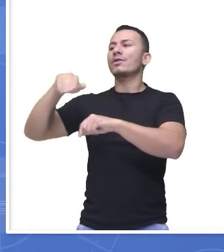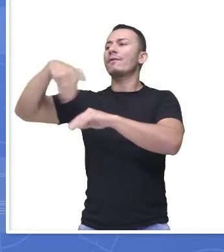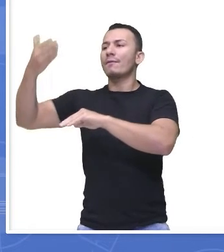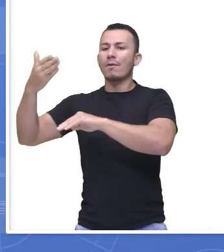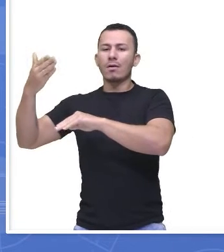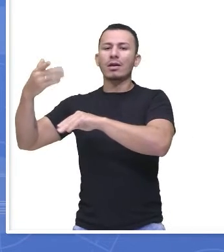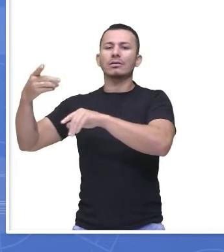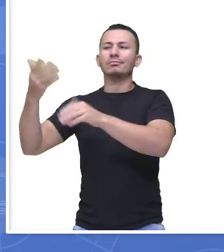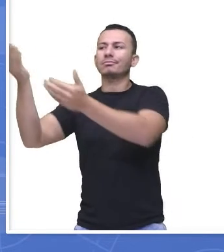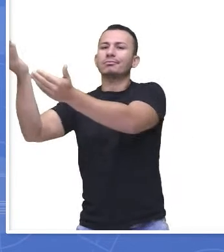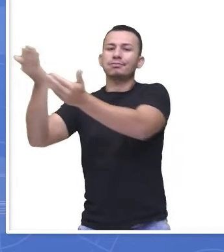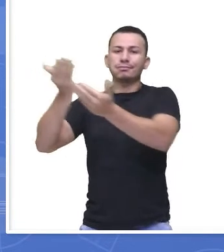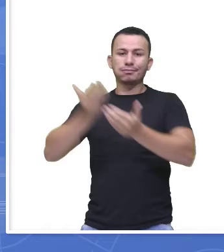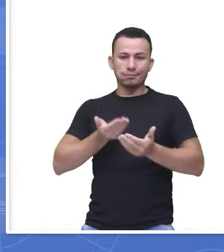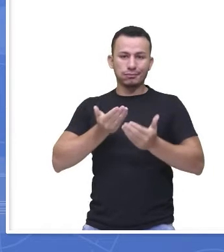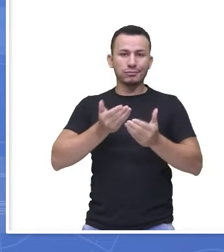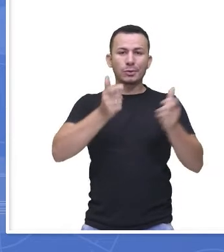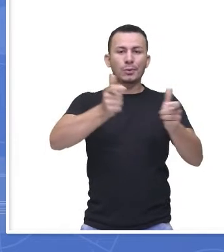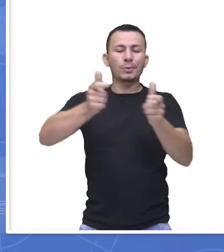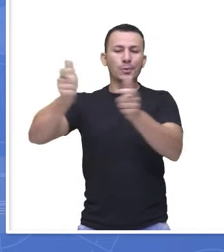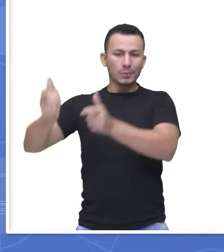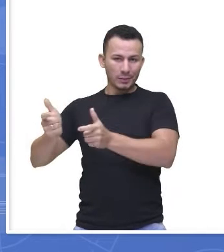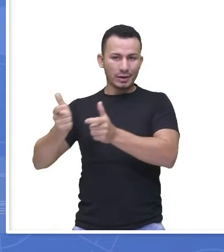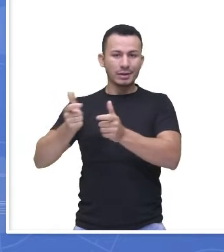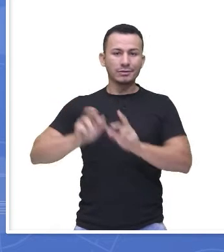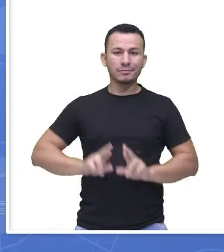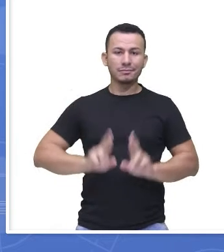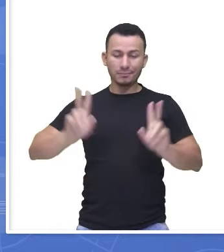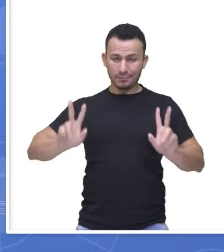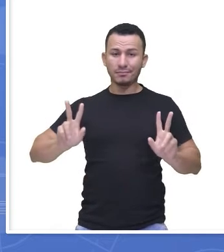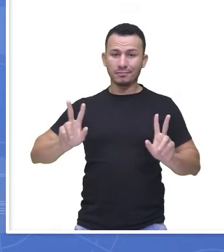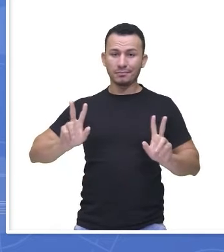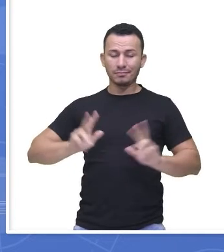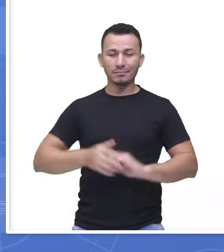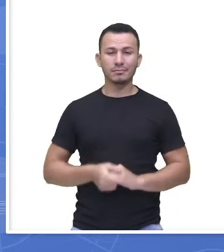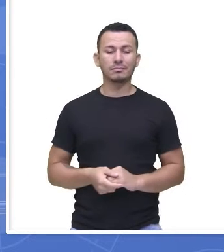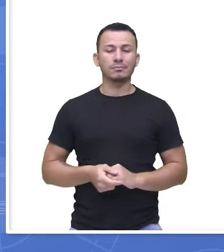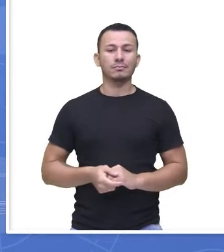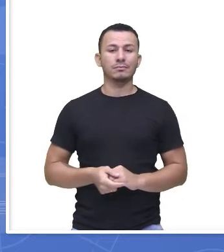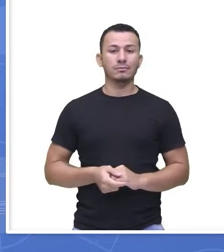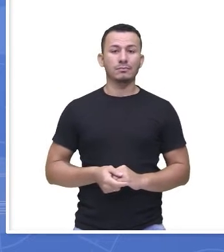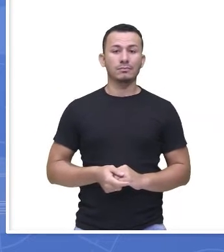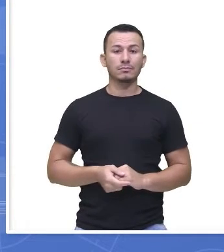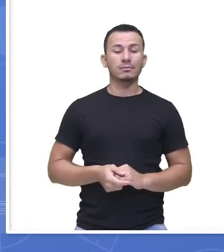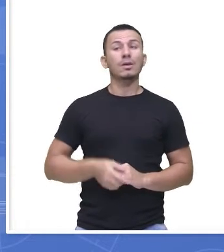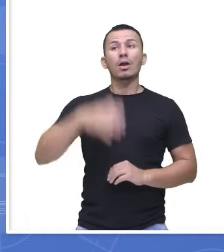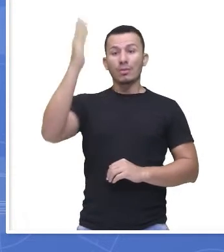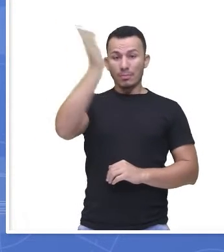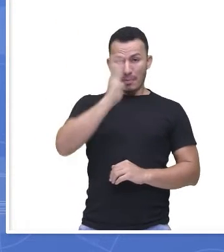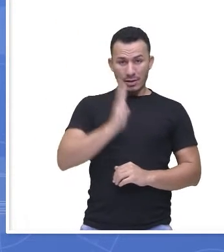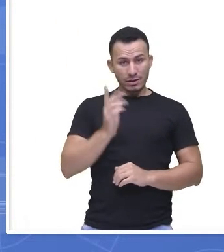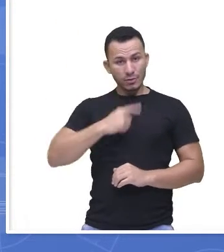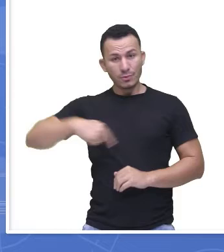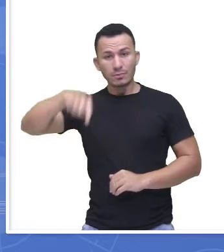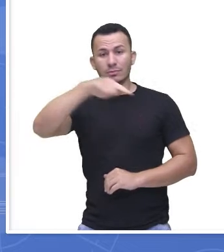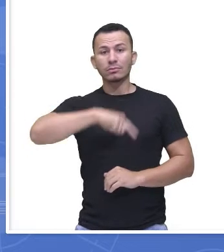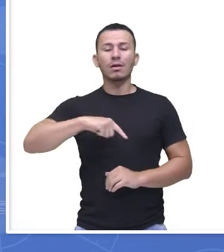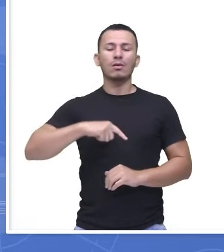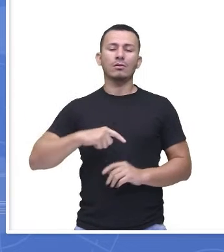estejam presentes em outros lugares bem diferentes. Então, nós aqui no Brasil podemos